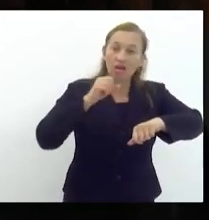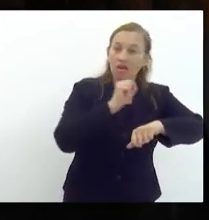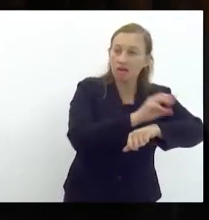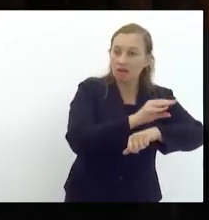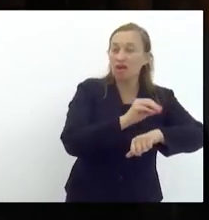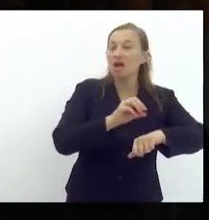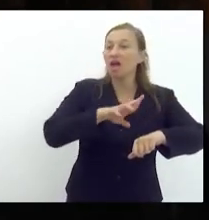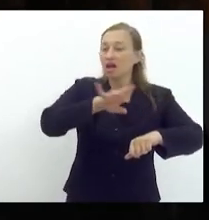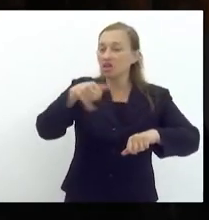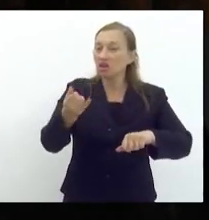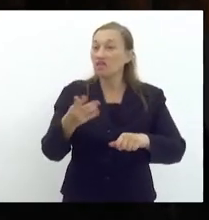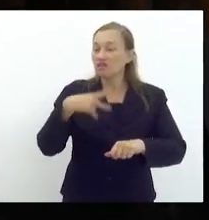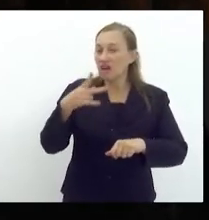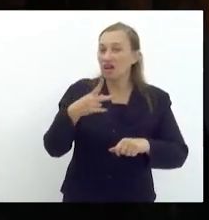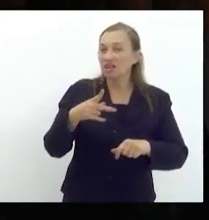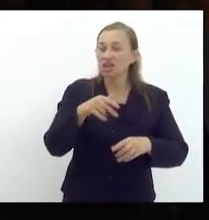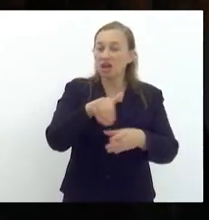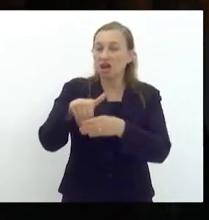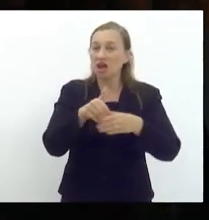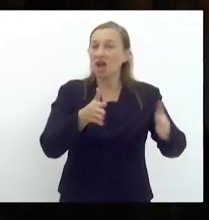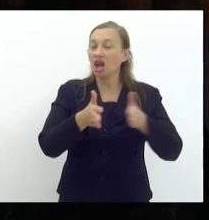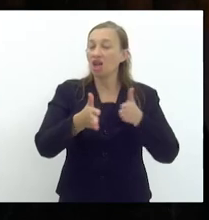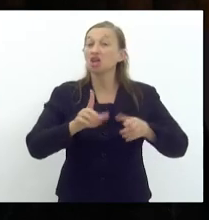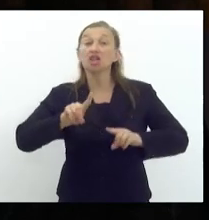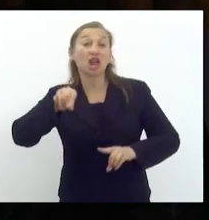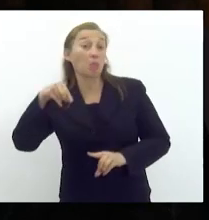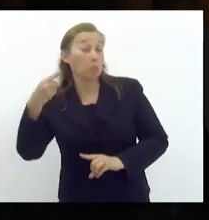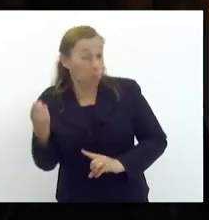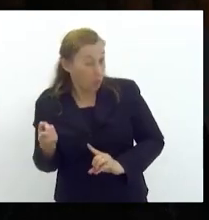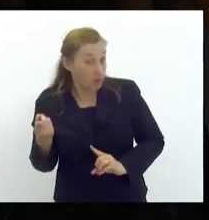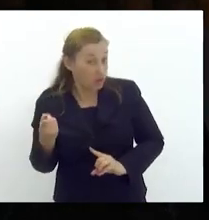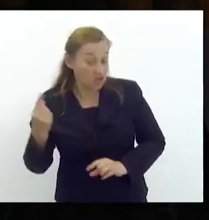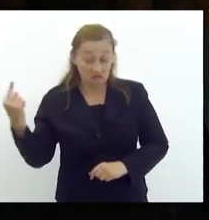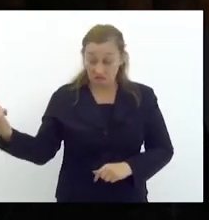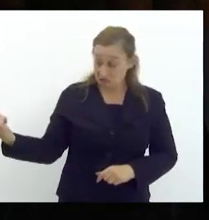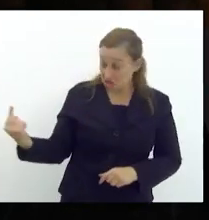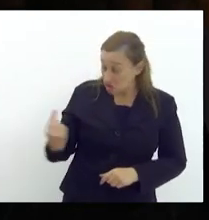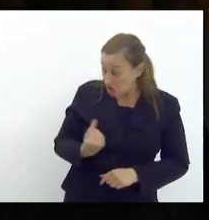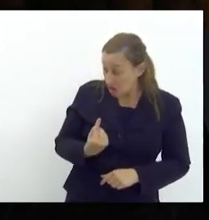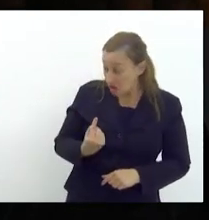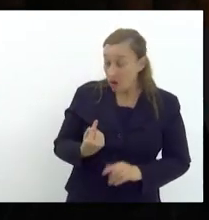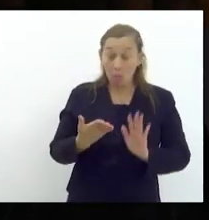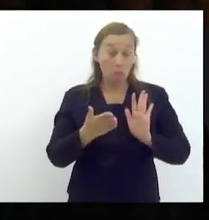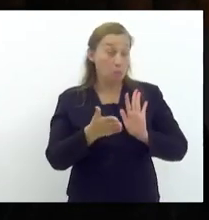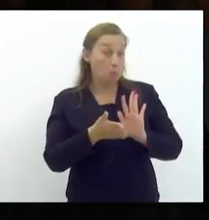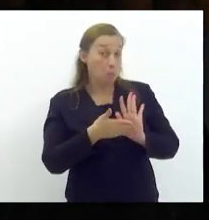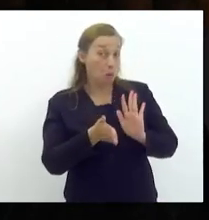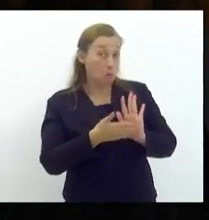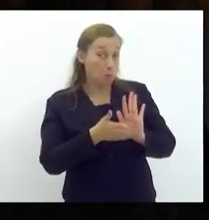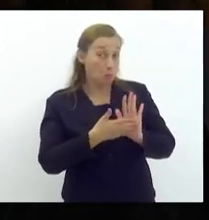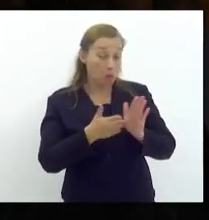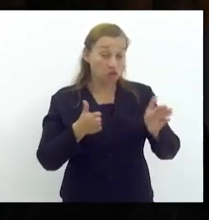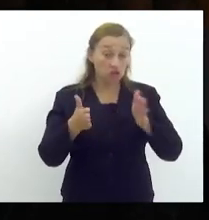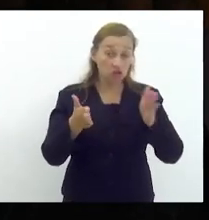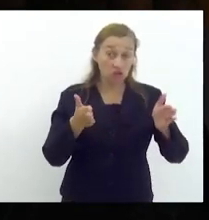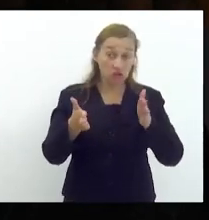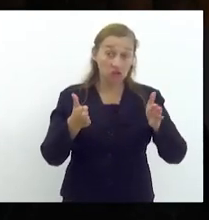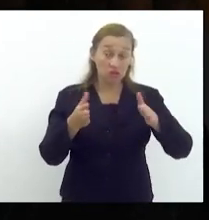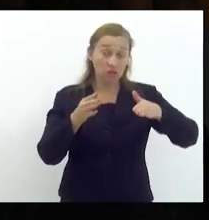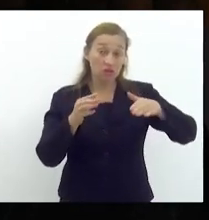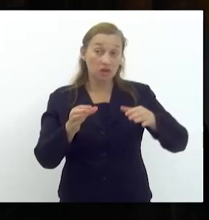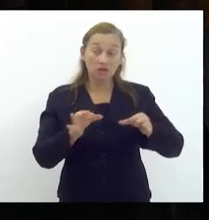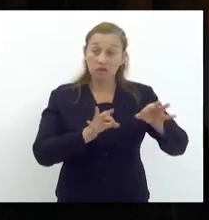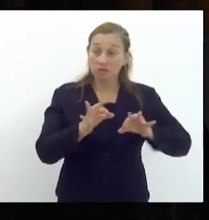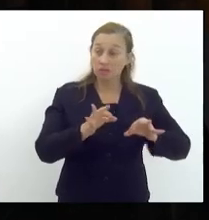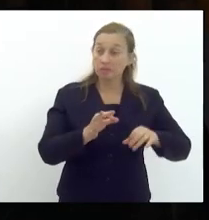dizendo que era algo eleitoreiro Depois vieram propor a prorrogação do programa